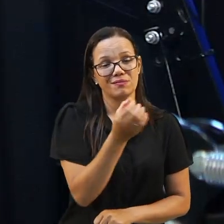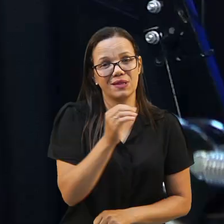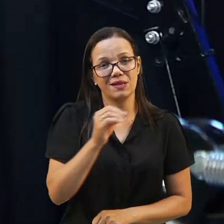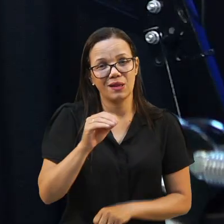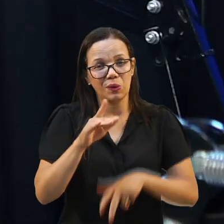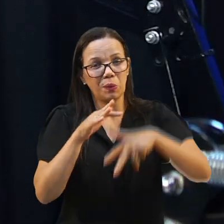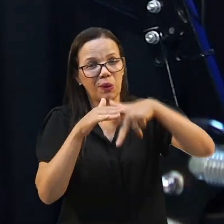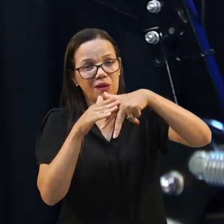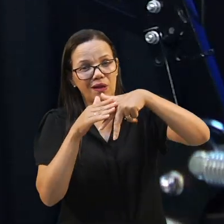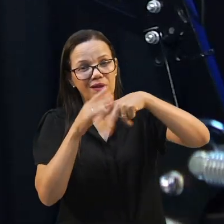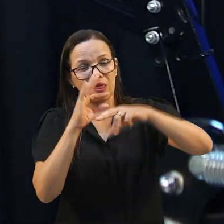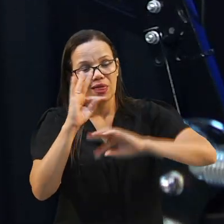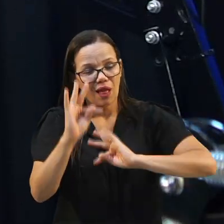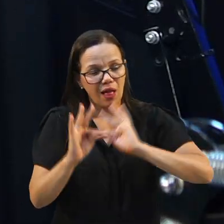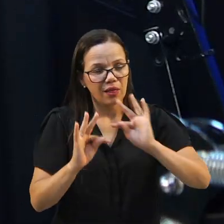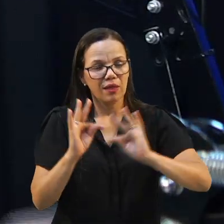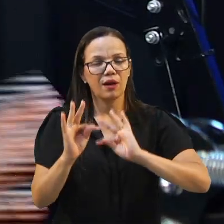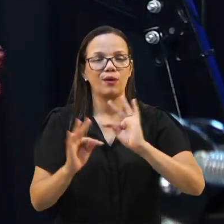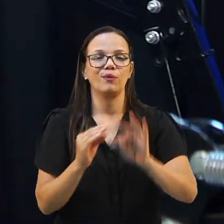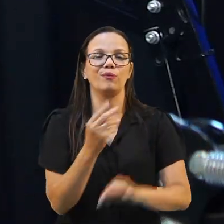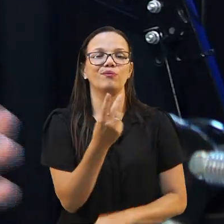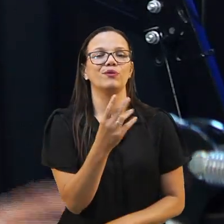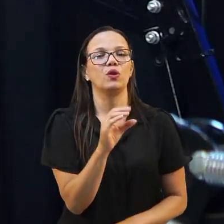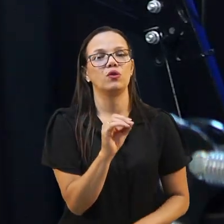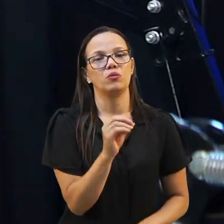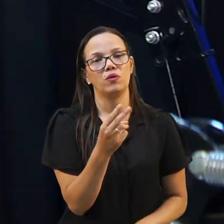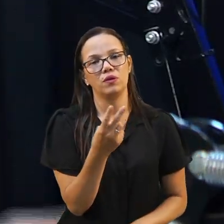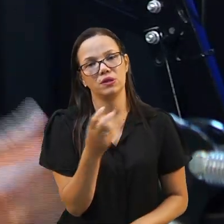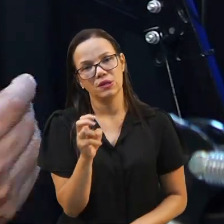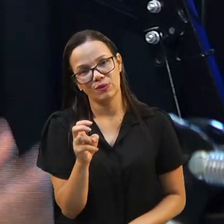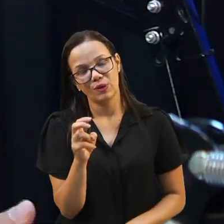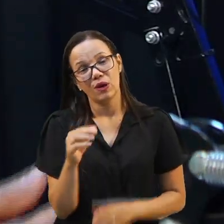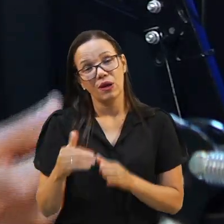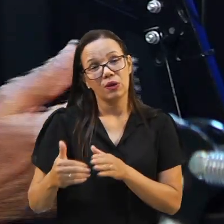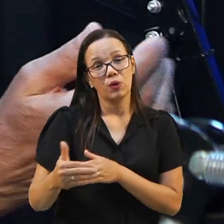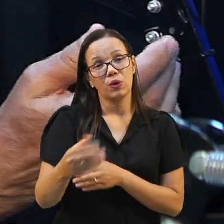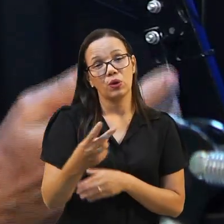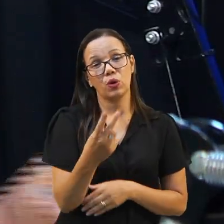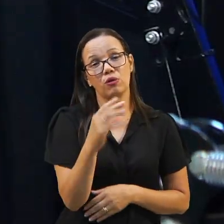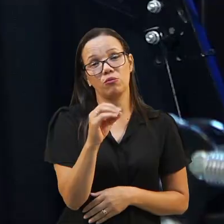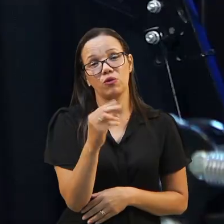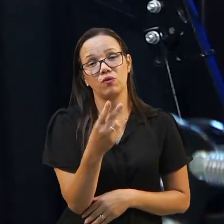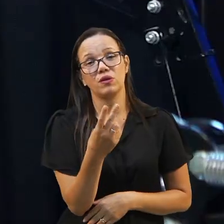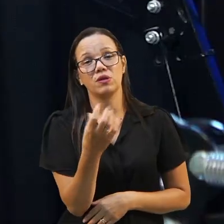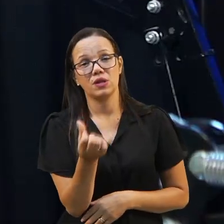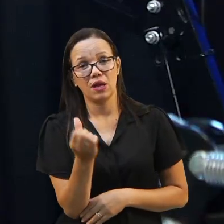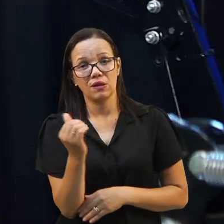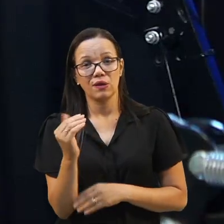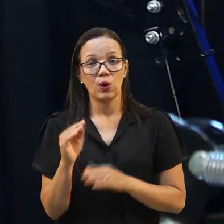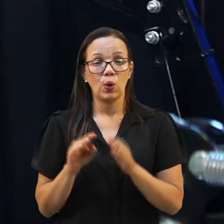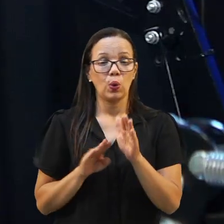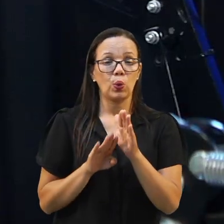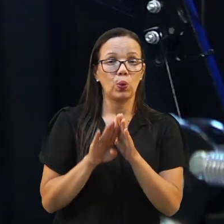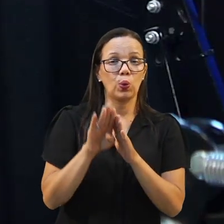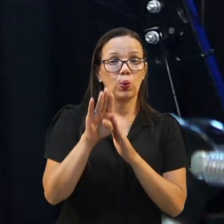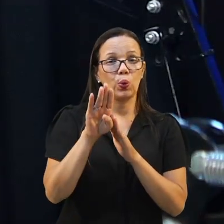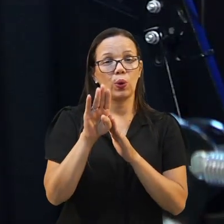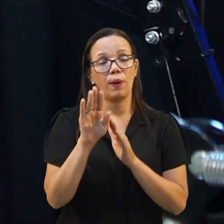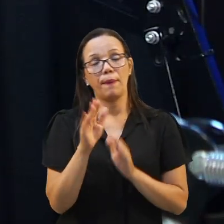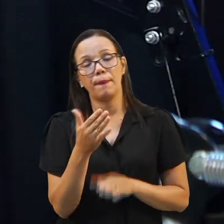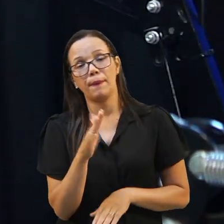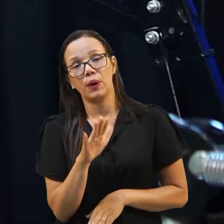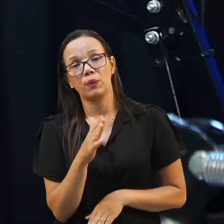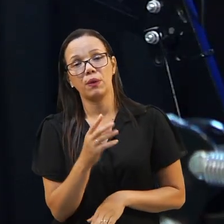Em 2025. Consequentemente, em 2026, nessa média de crescimento... Vamos a 15, 16